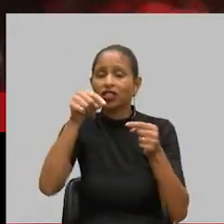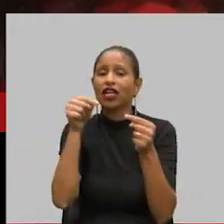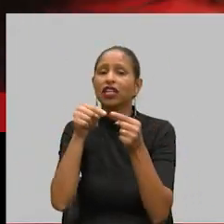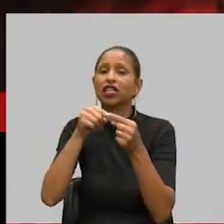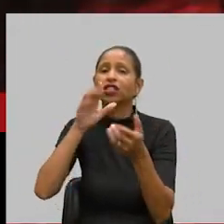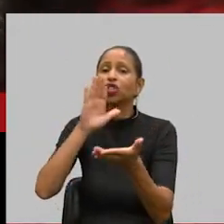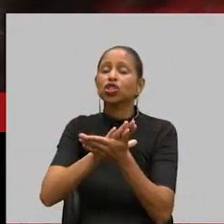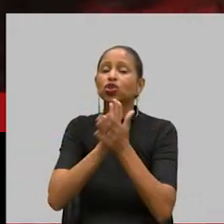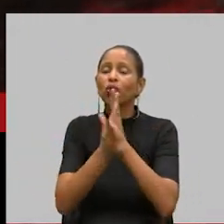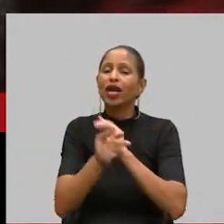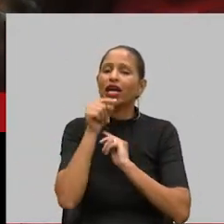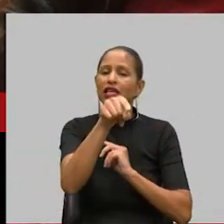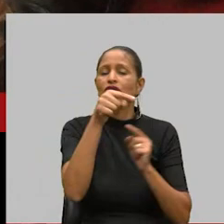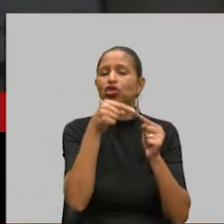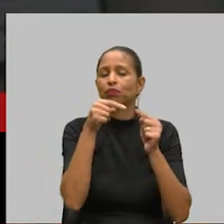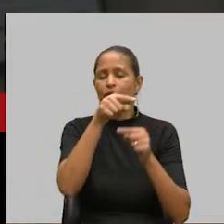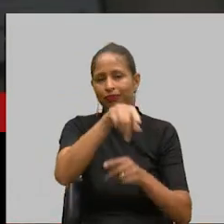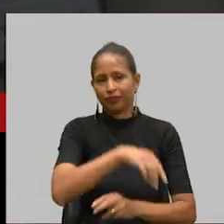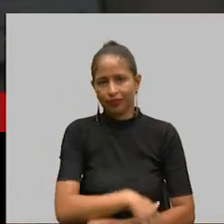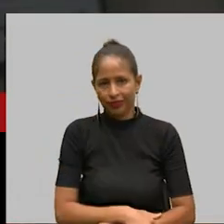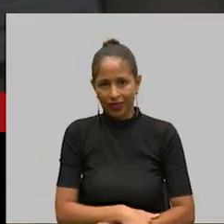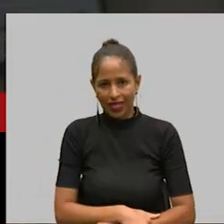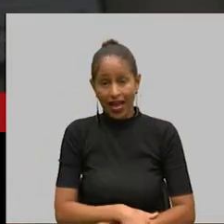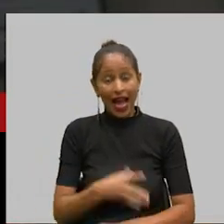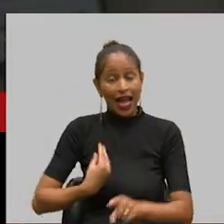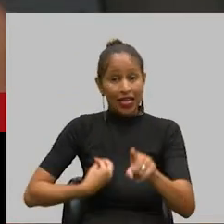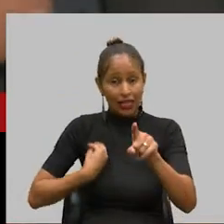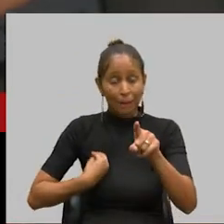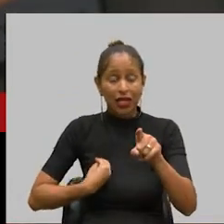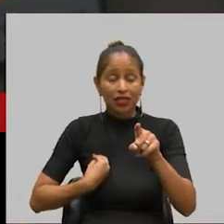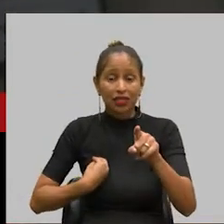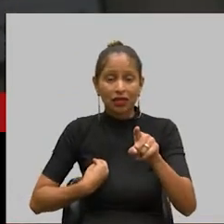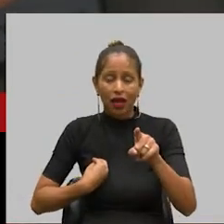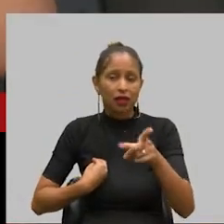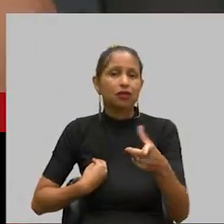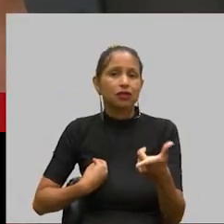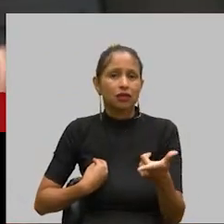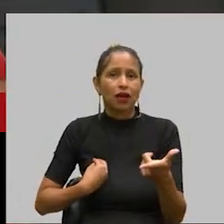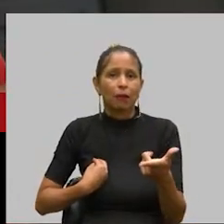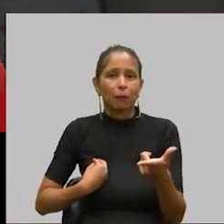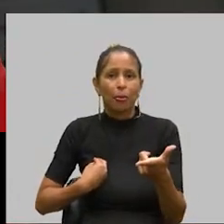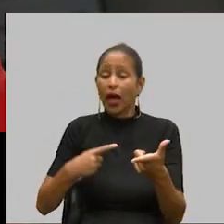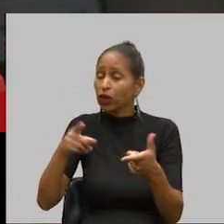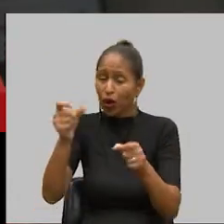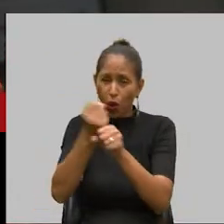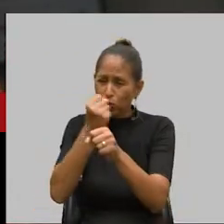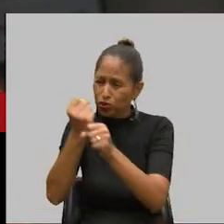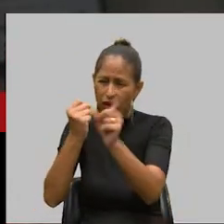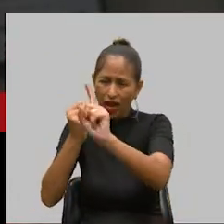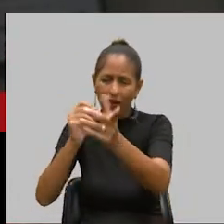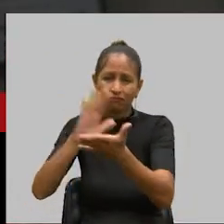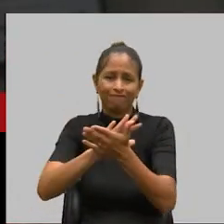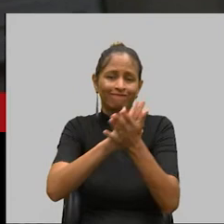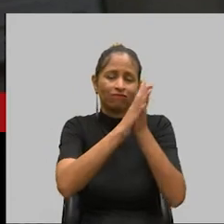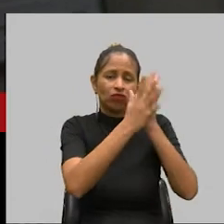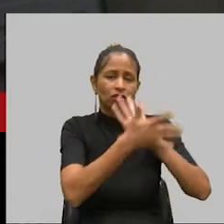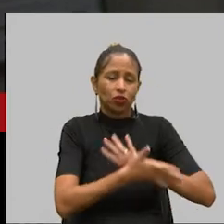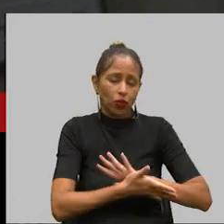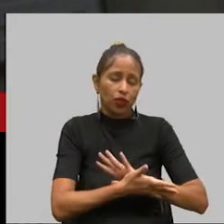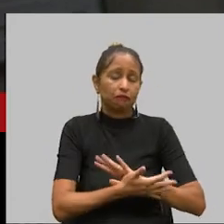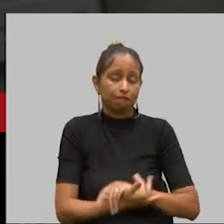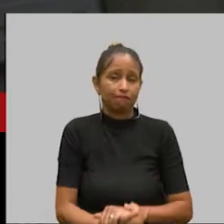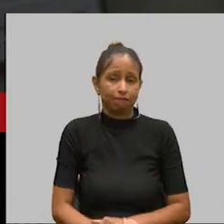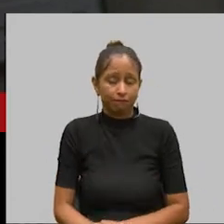presença do estado quando essa presença ela não é Construtora ela é destrutiva né então